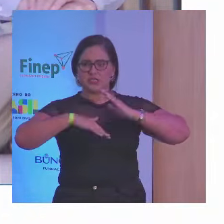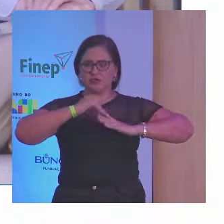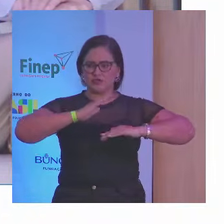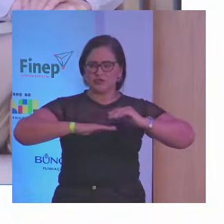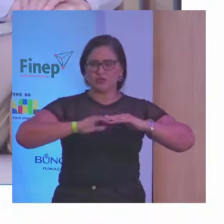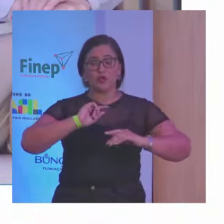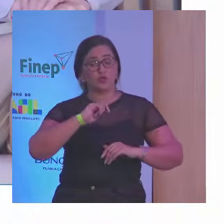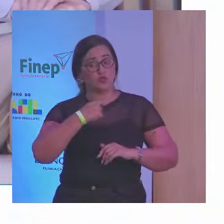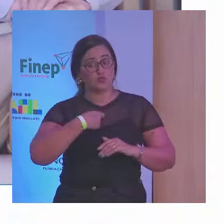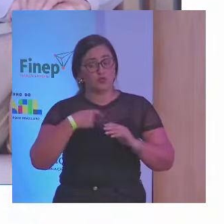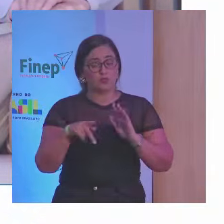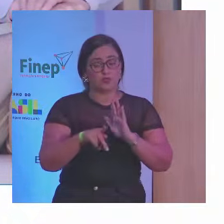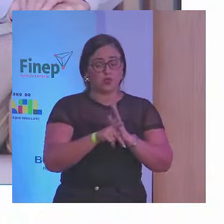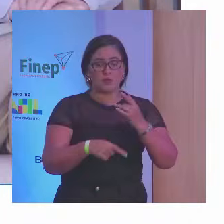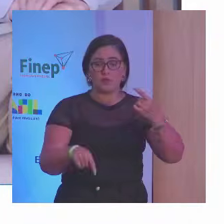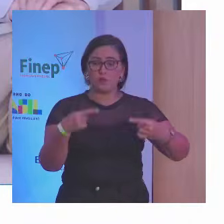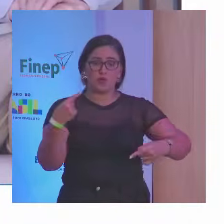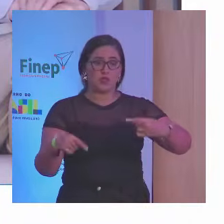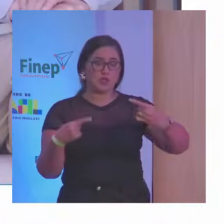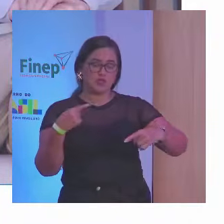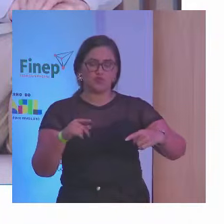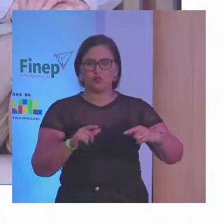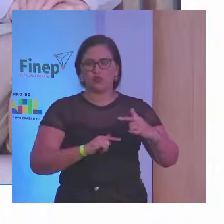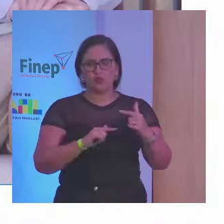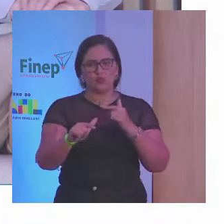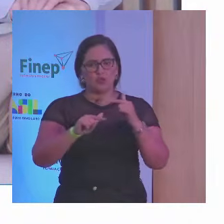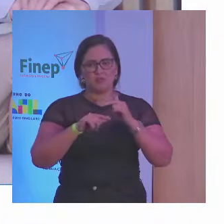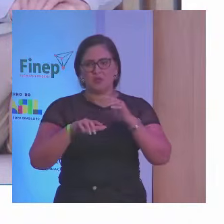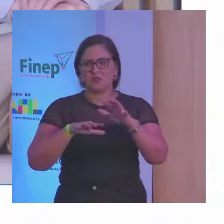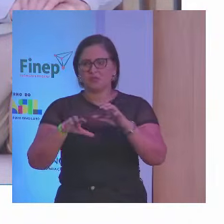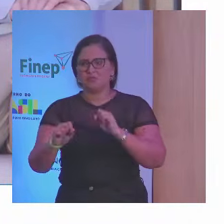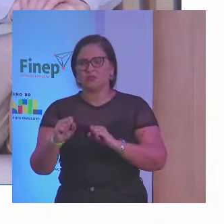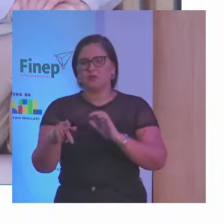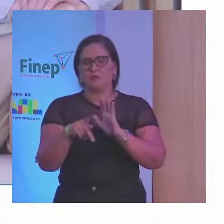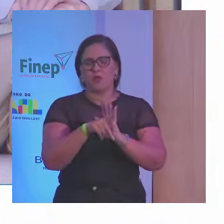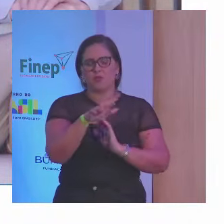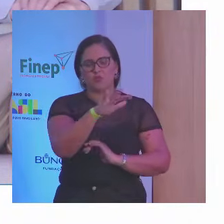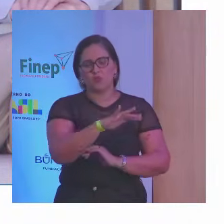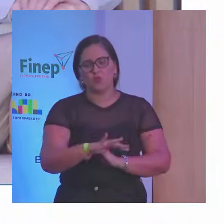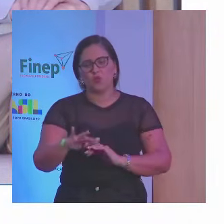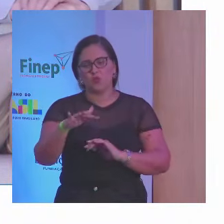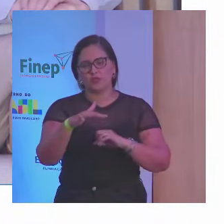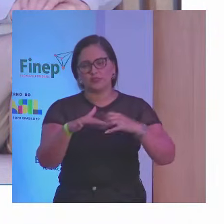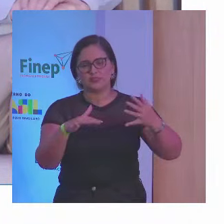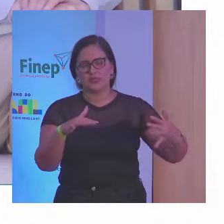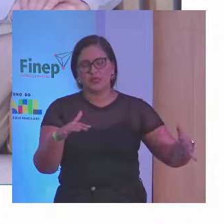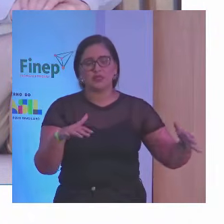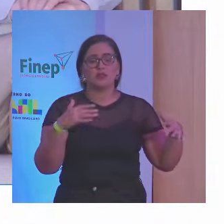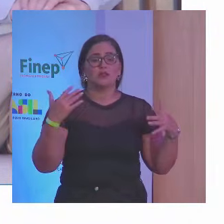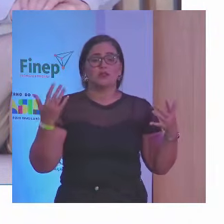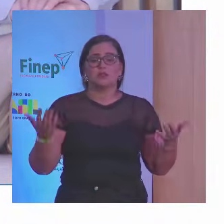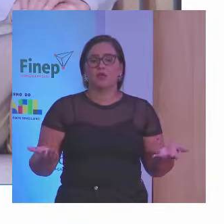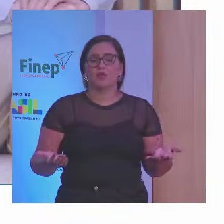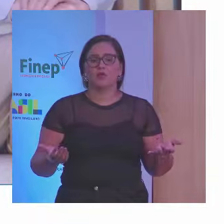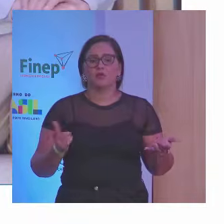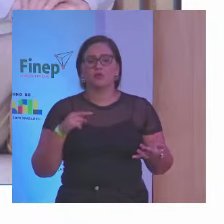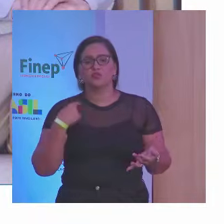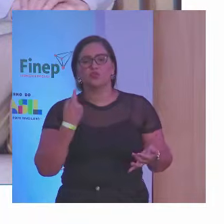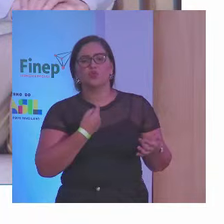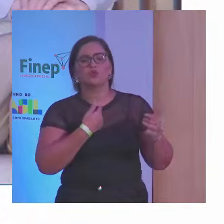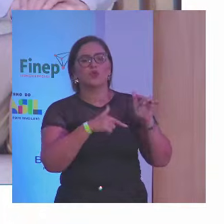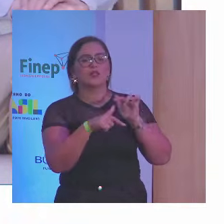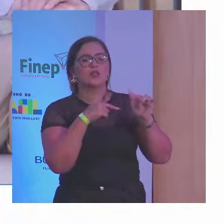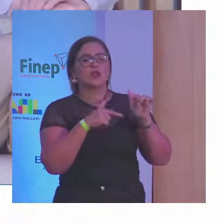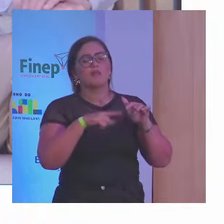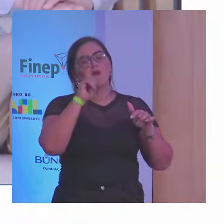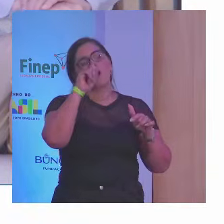cientista político, não trabalho com diplomacia dos oceanos também, diretamente, então, o nosso trabalho